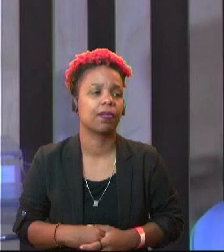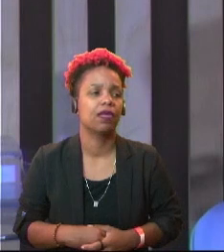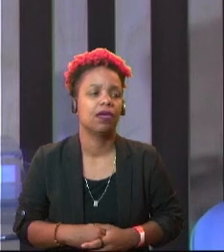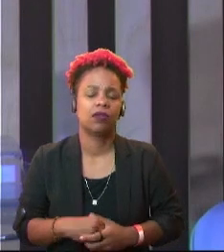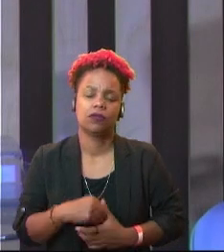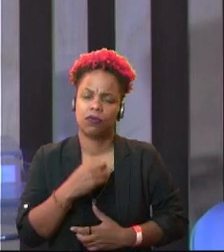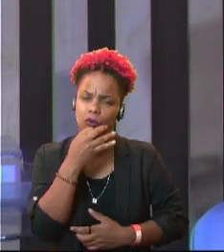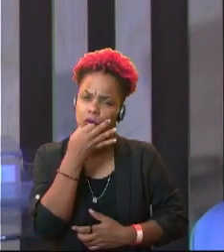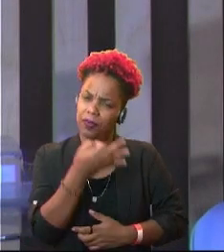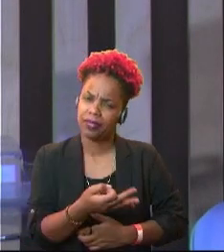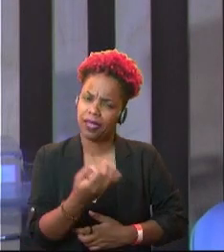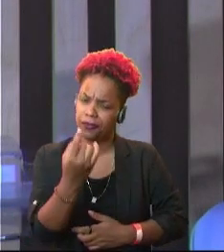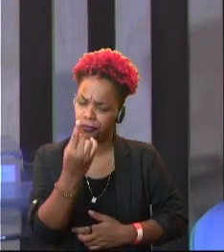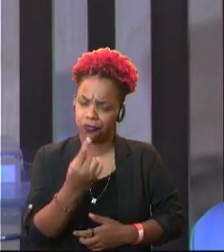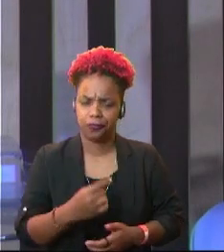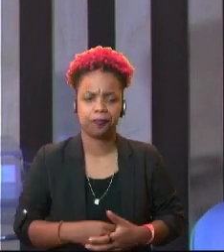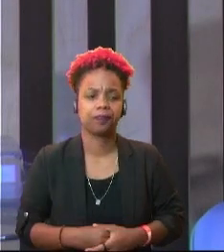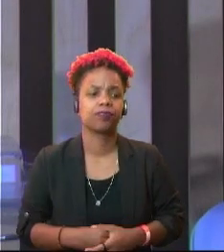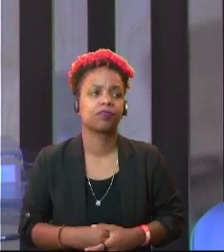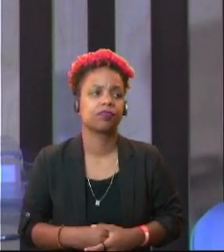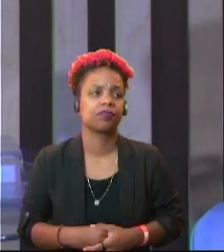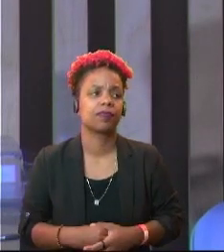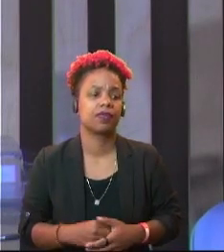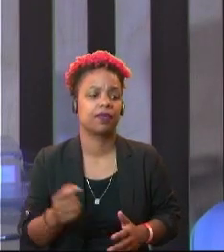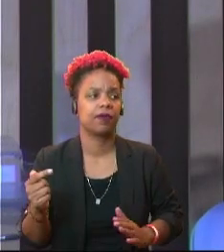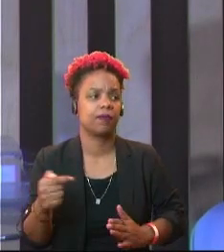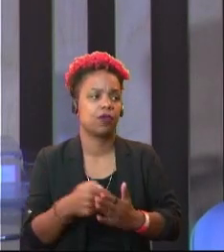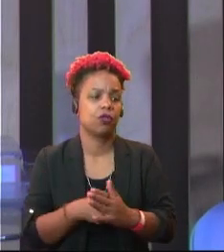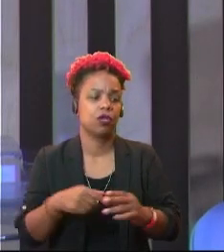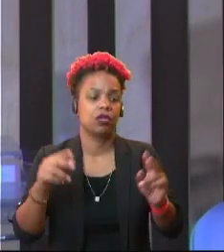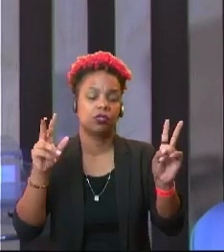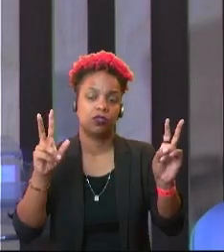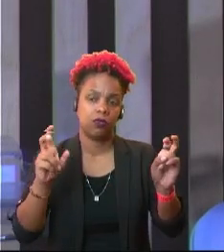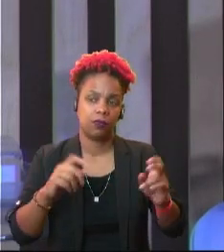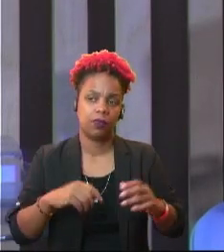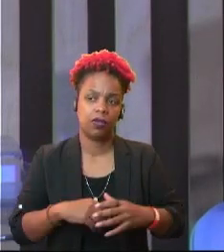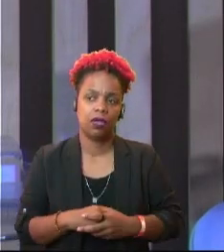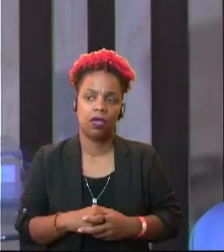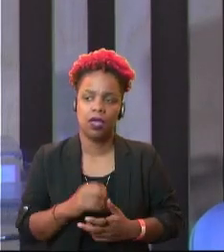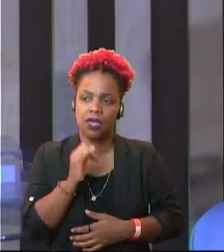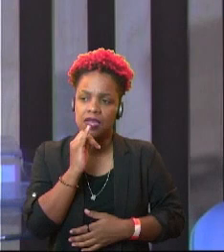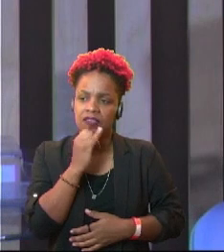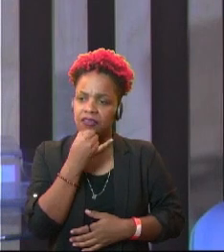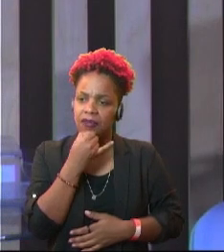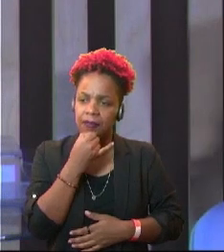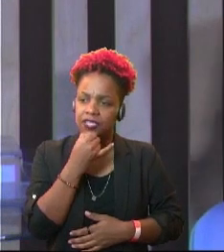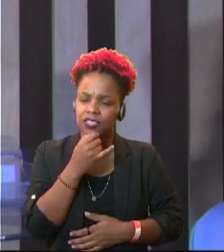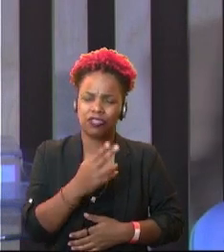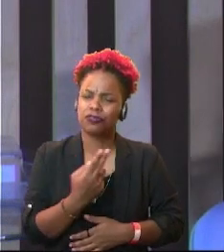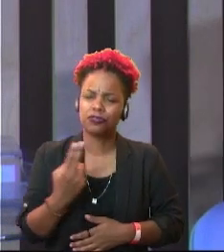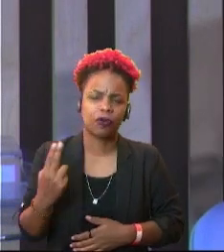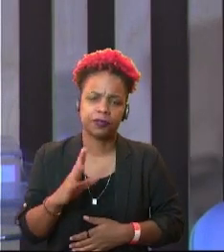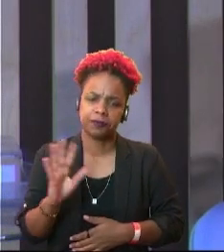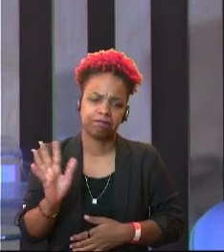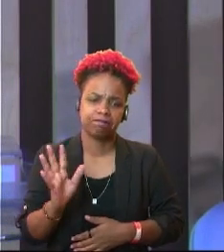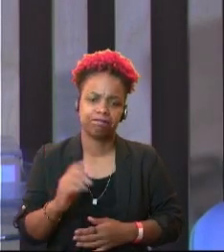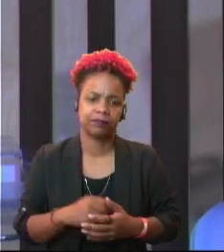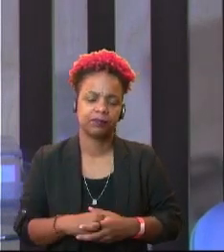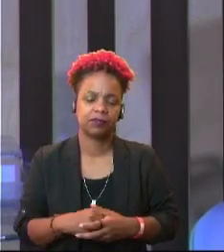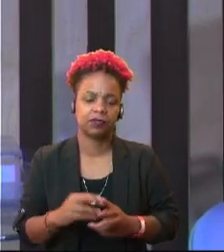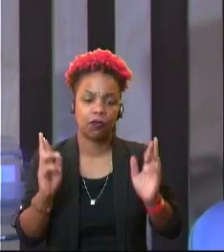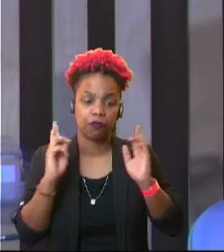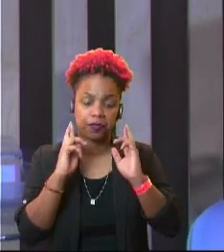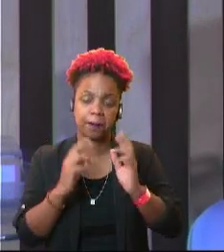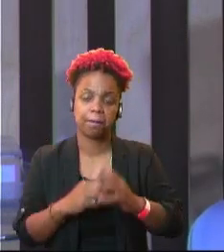fazer um comentário sobre a pergunta que foi feita ali do... infelizmente, eu não ouvi o nome, mas sobre a guerra ser um